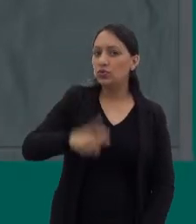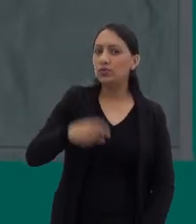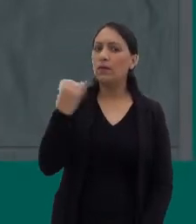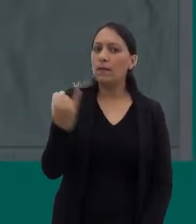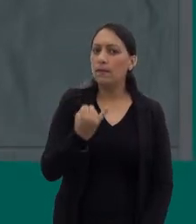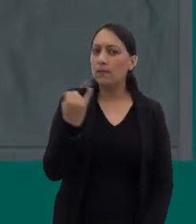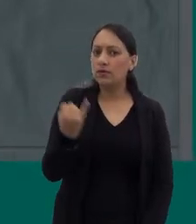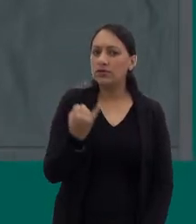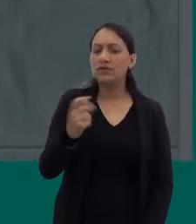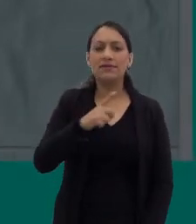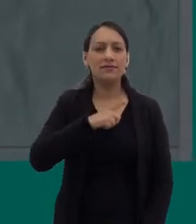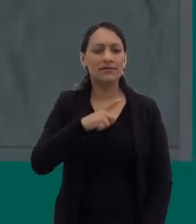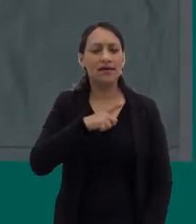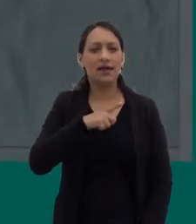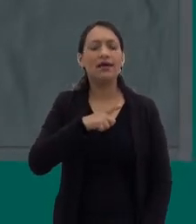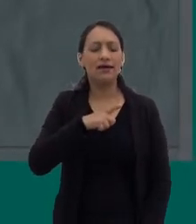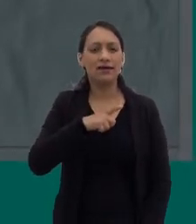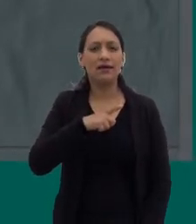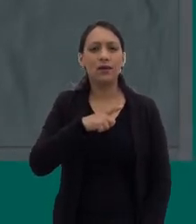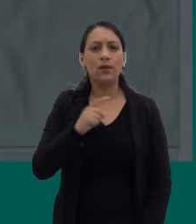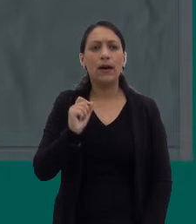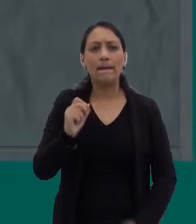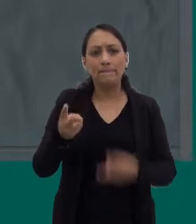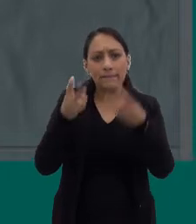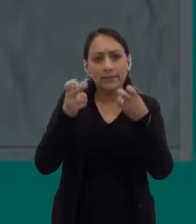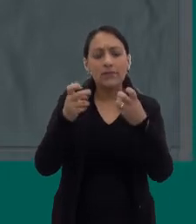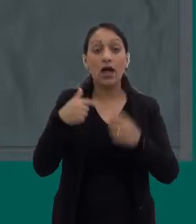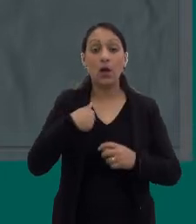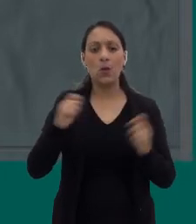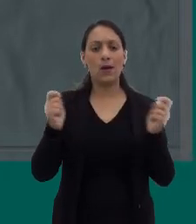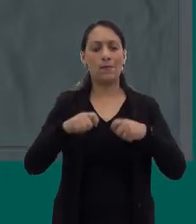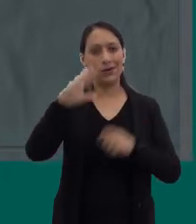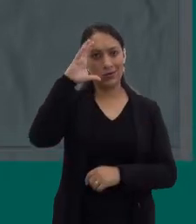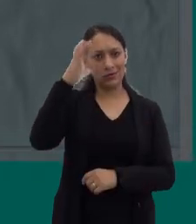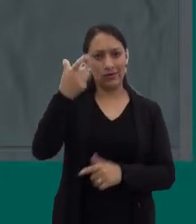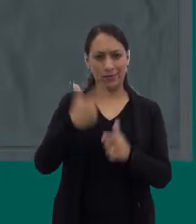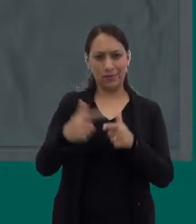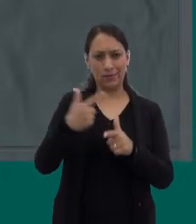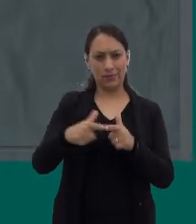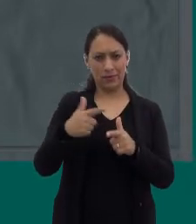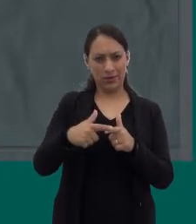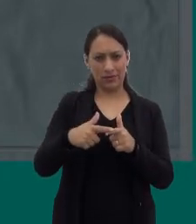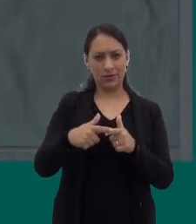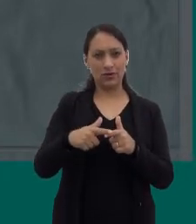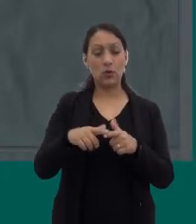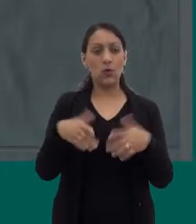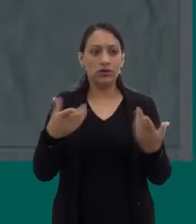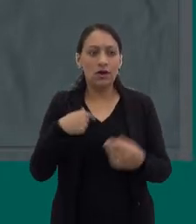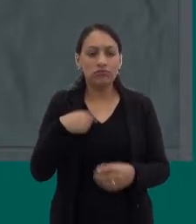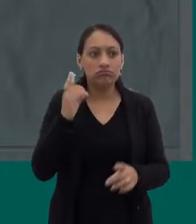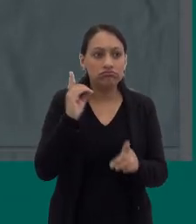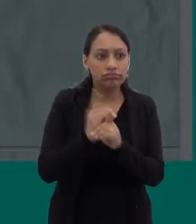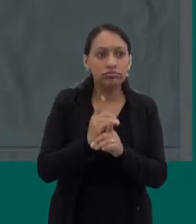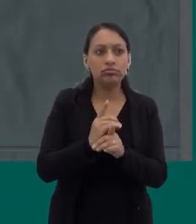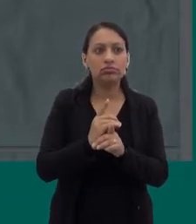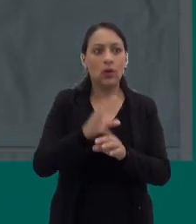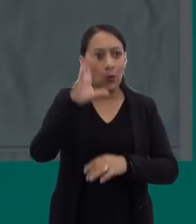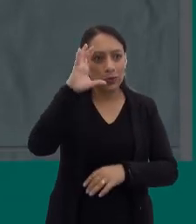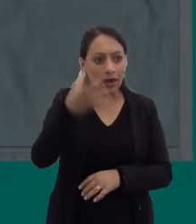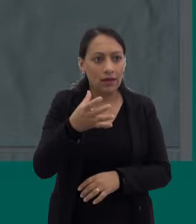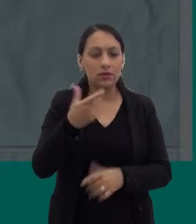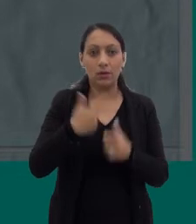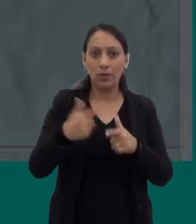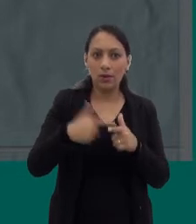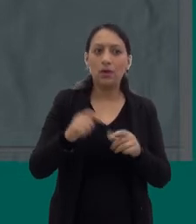importante, ter a percepção que eu posso resolver um problema quando eu tenho, que eu posso,